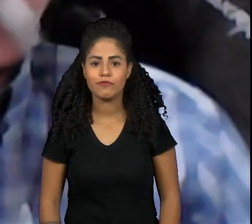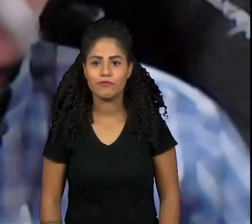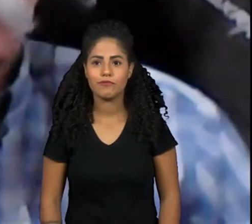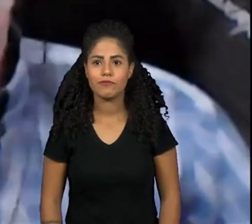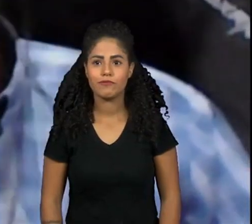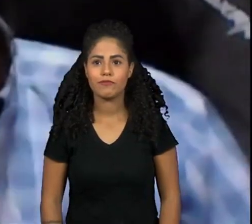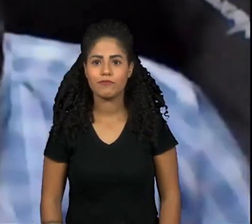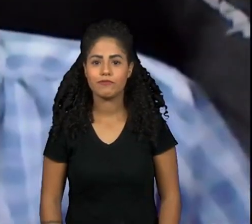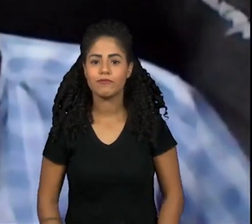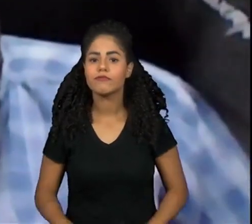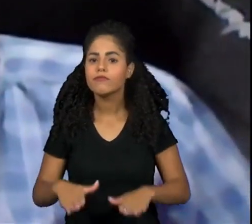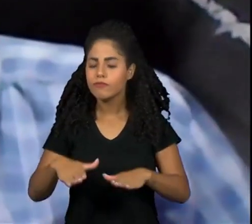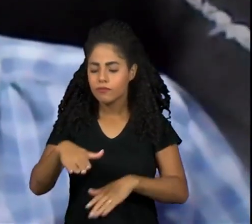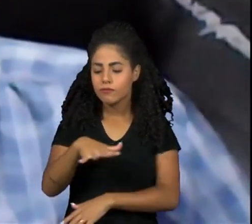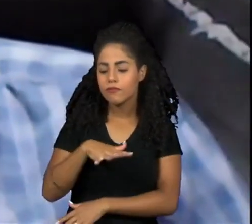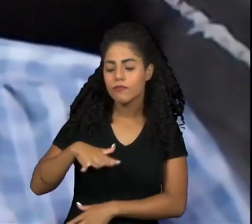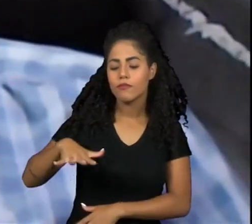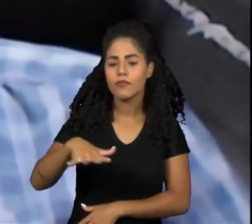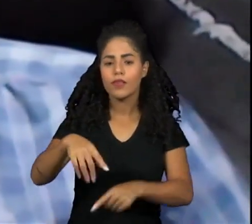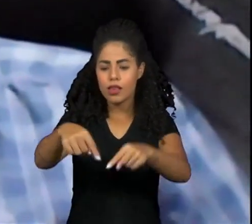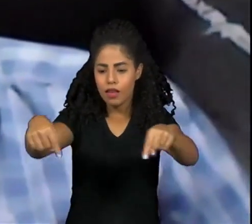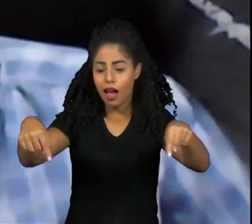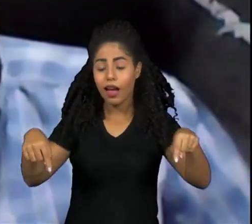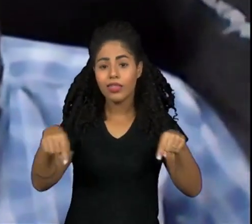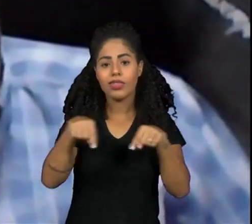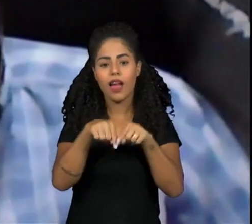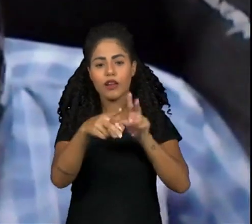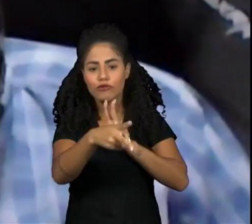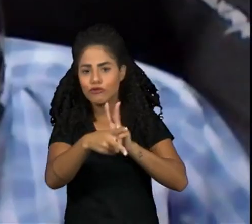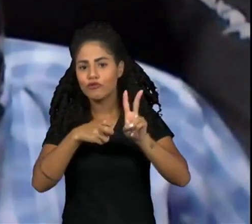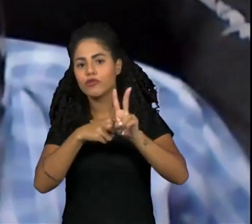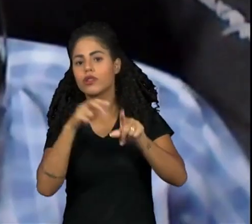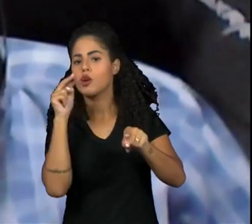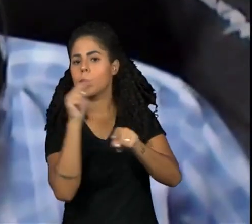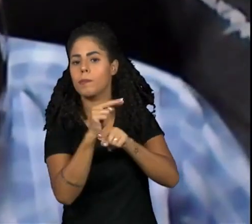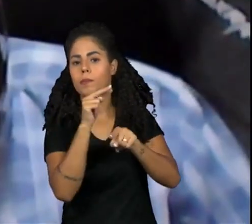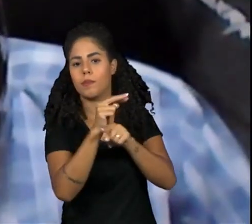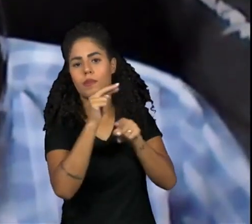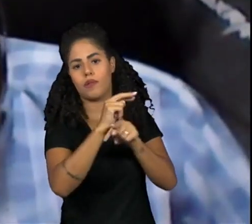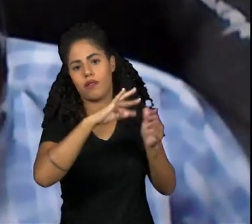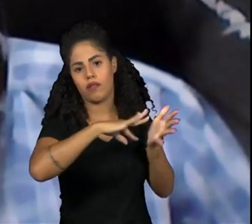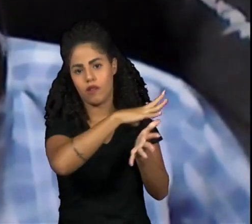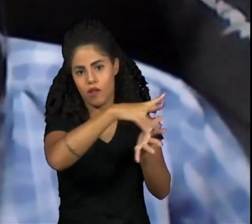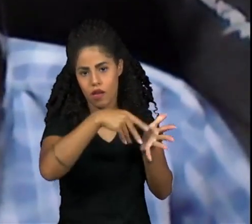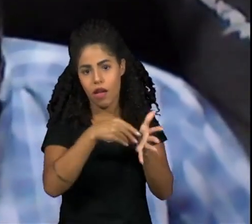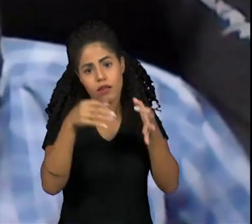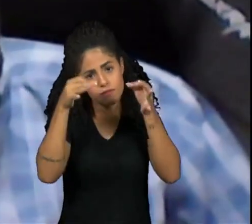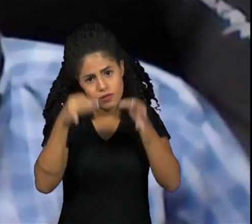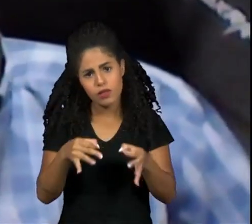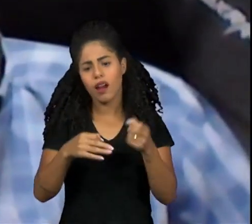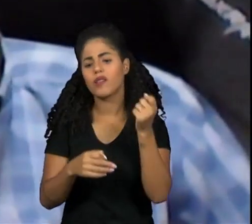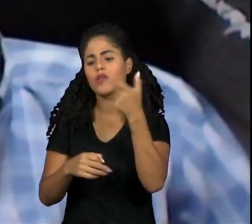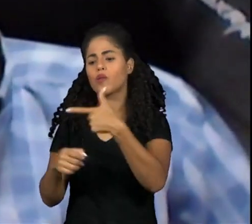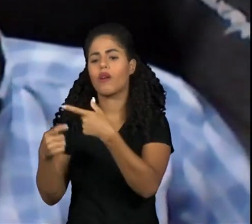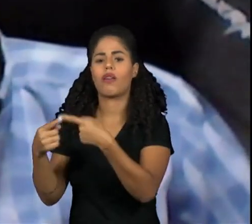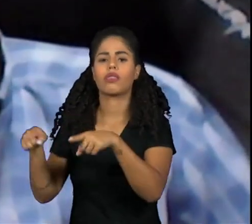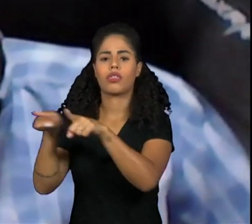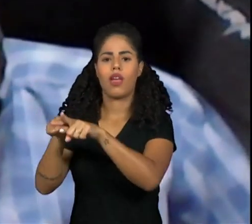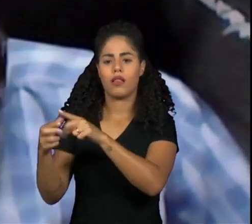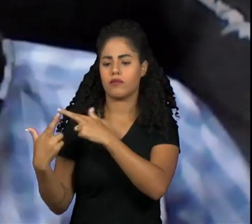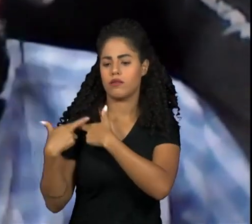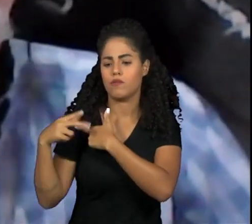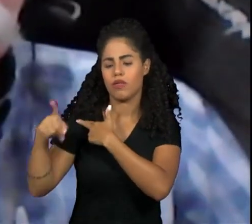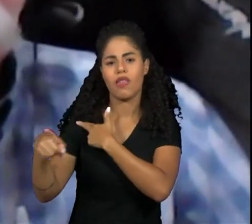As terras indígenas protegem mais a floresta amazônica do que as unidades de conservação federais. E